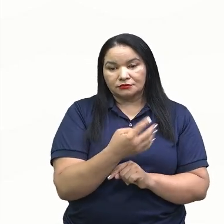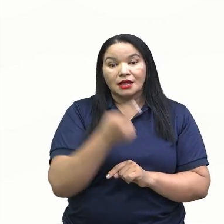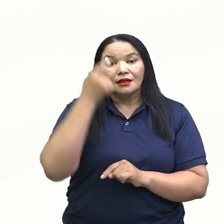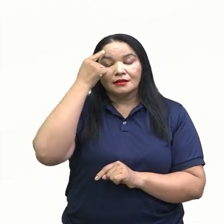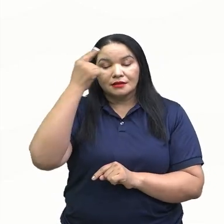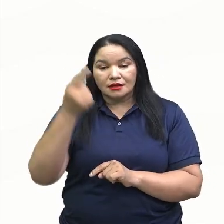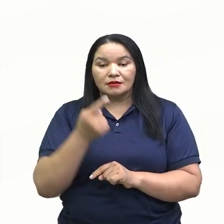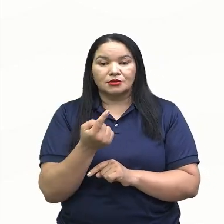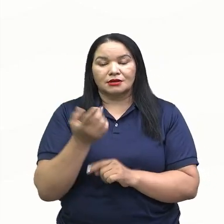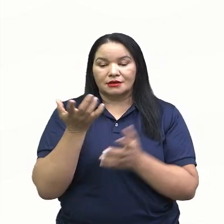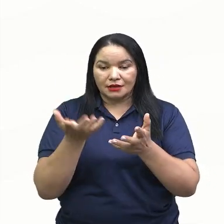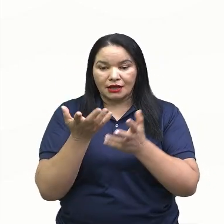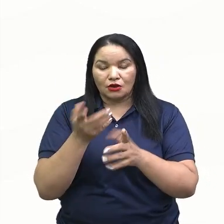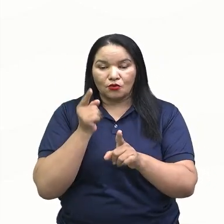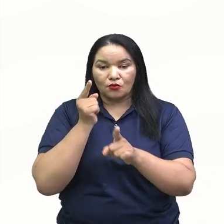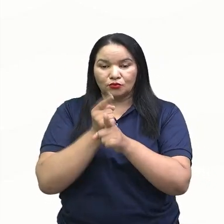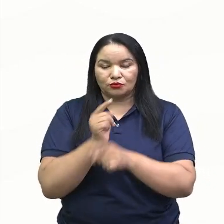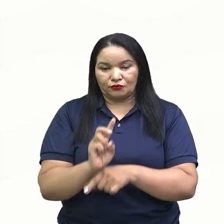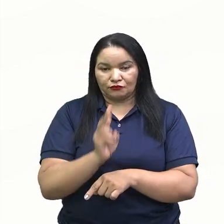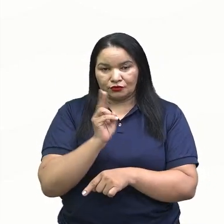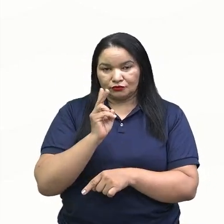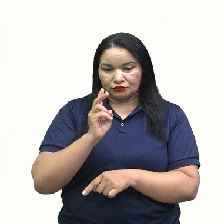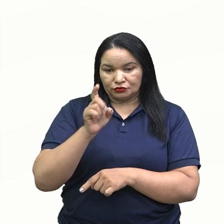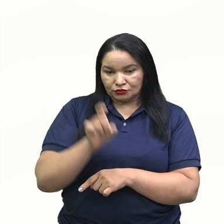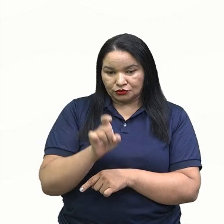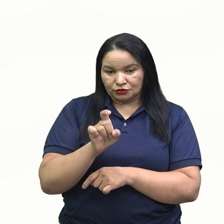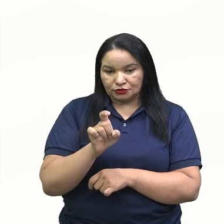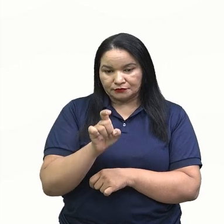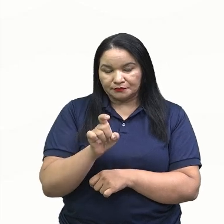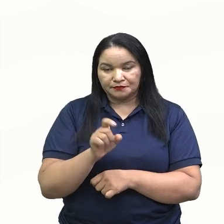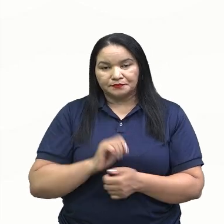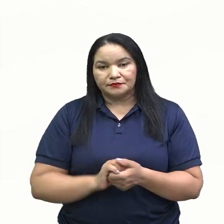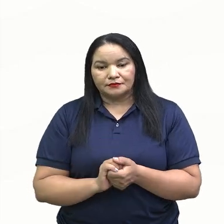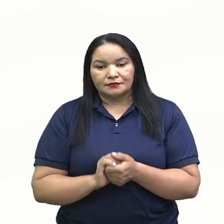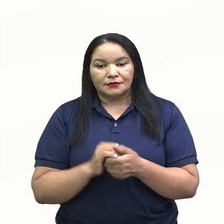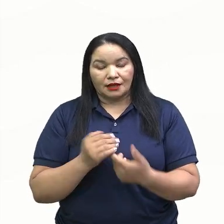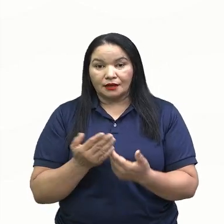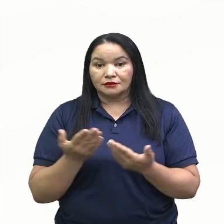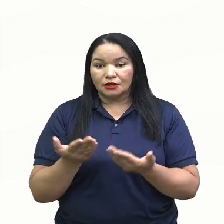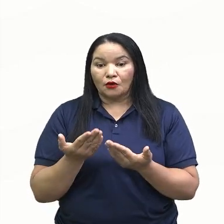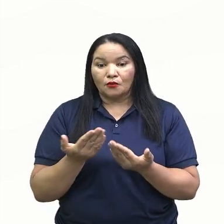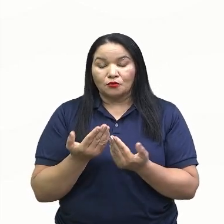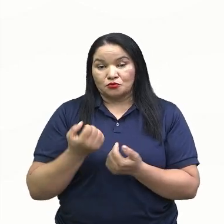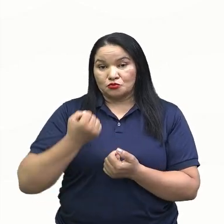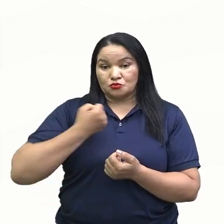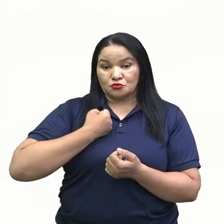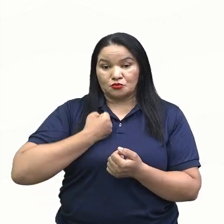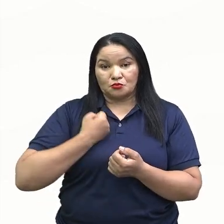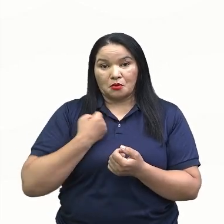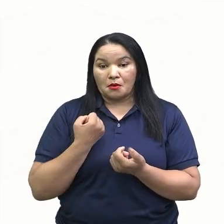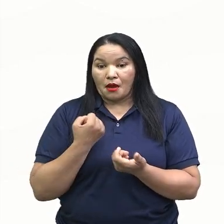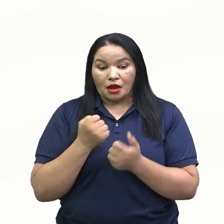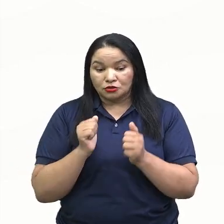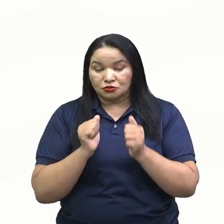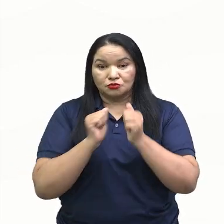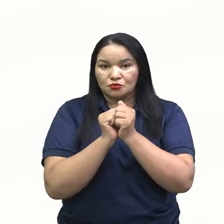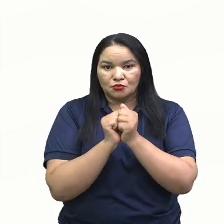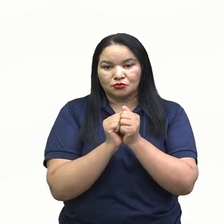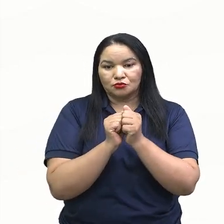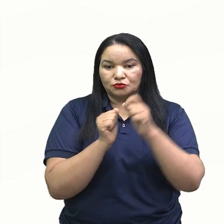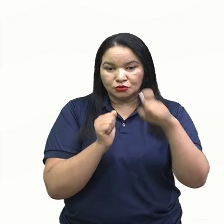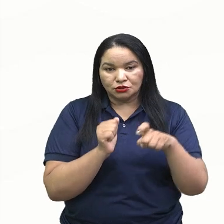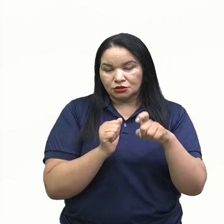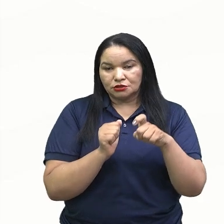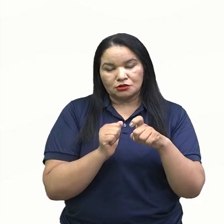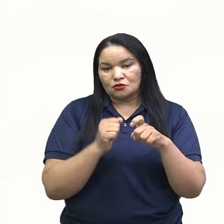achar o valor do x. Se nós queremos achar o valor do x, ninguém pode, nenhum número pode ficar perto dele. Então,